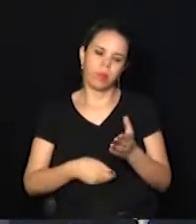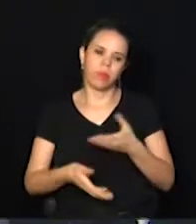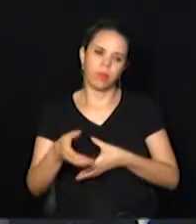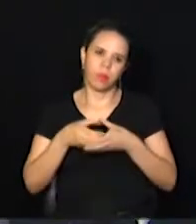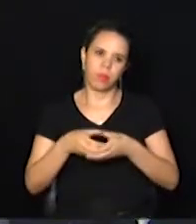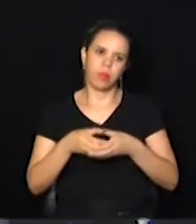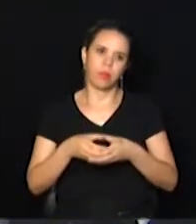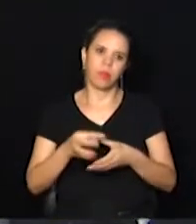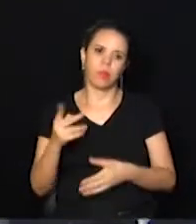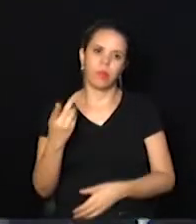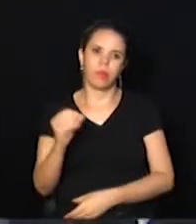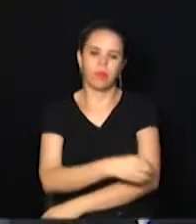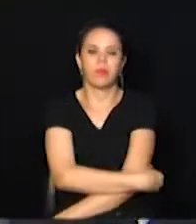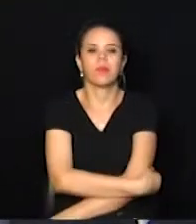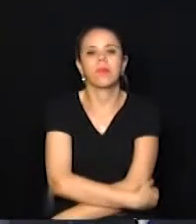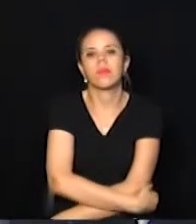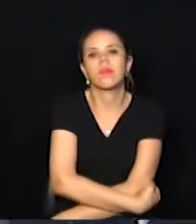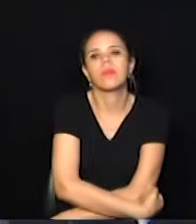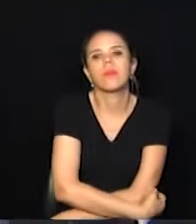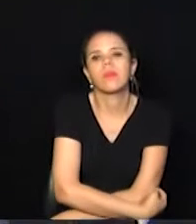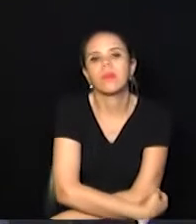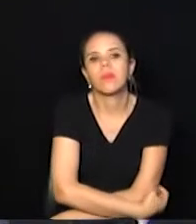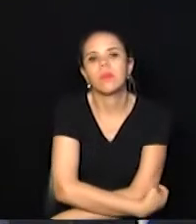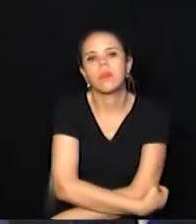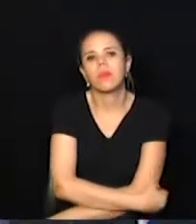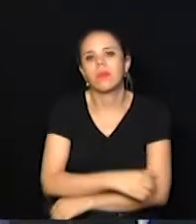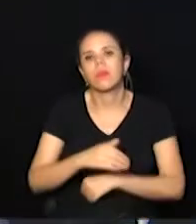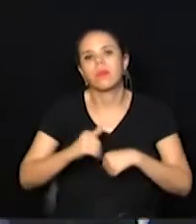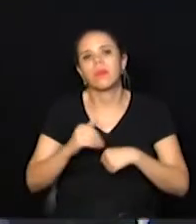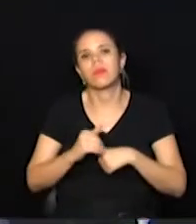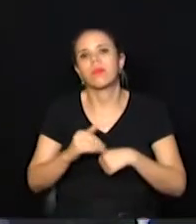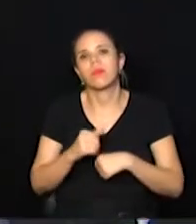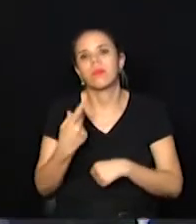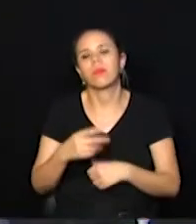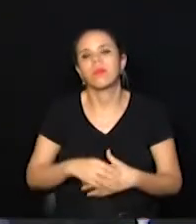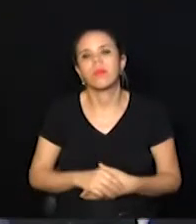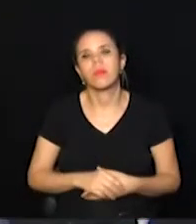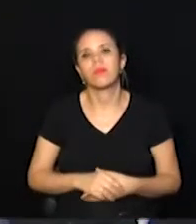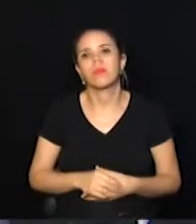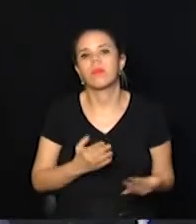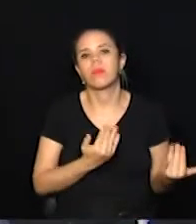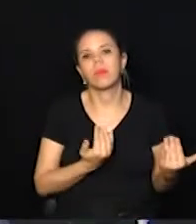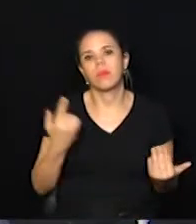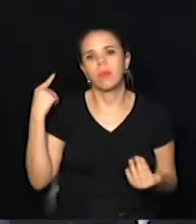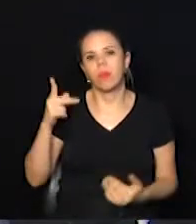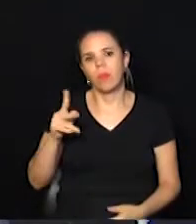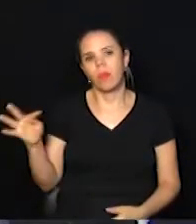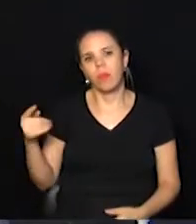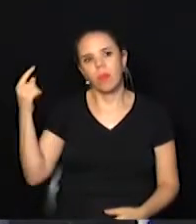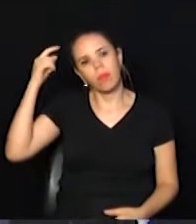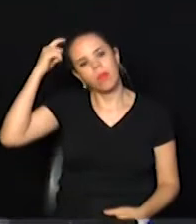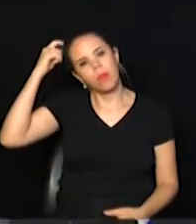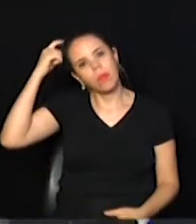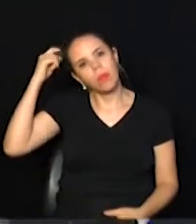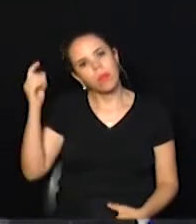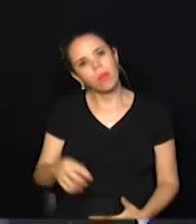ali com o Toninho, que tem memórias afetivas com ele, desde a juventude no Partido dos Trabalhadores, das